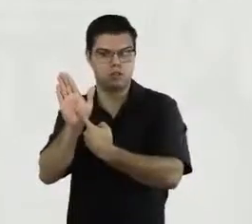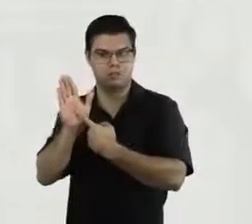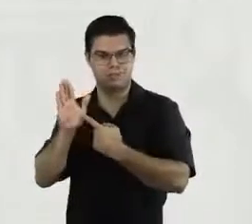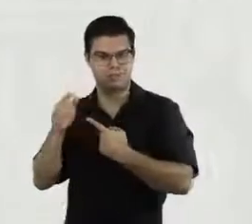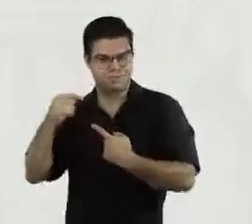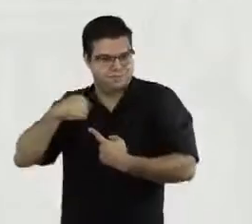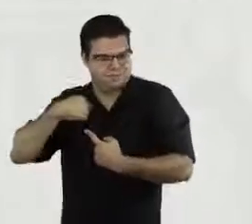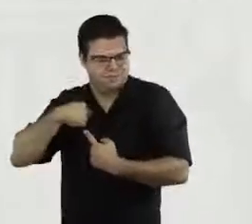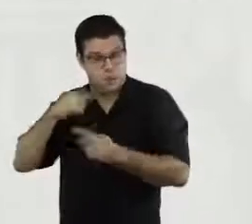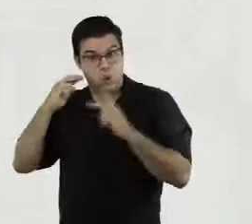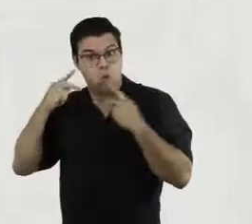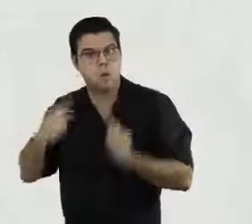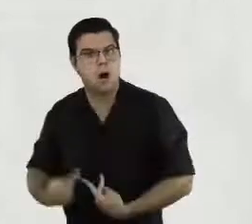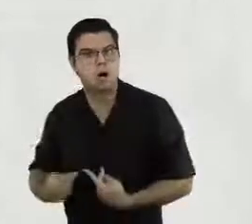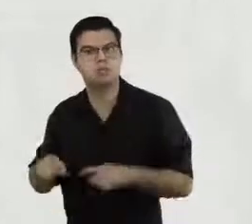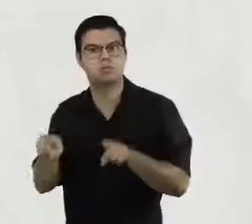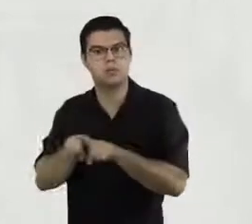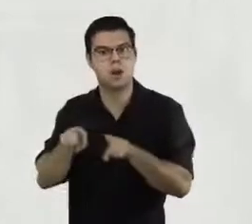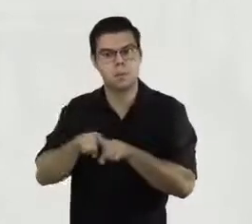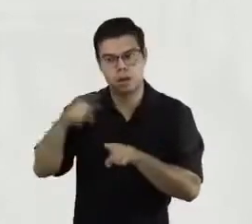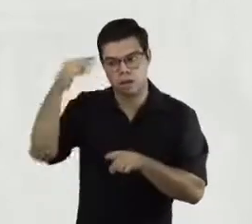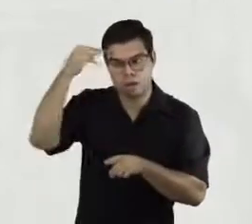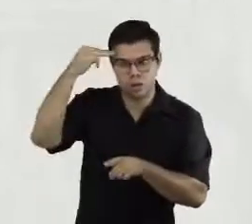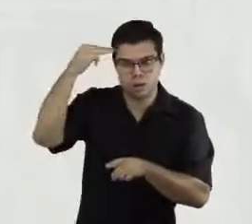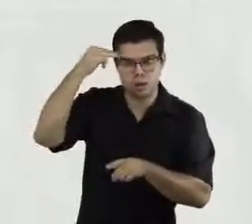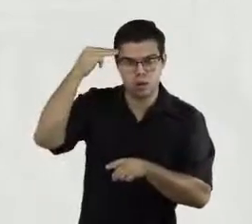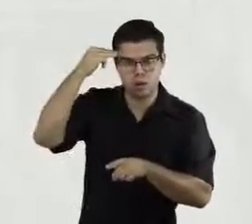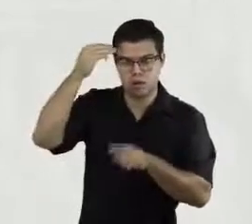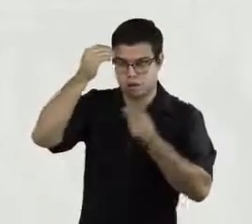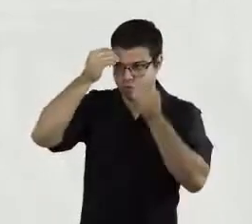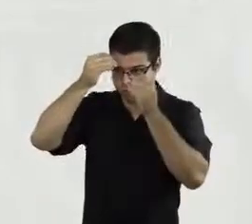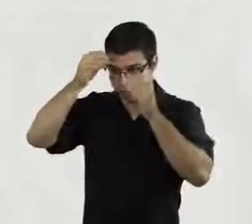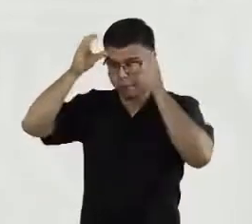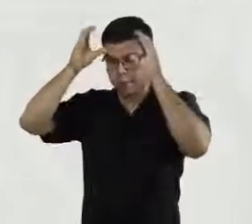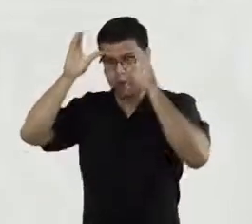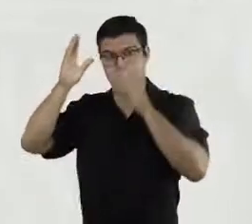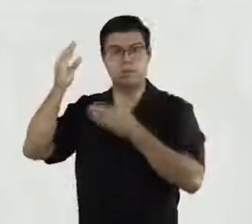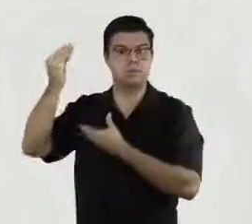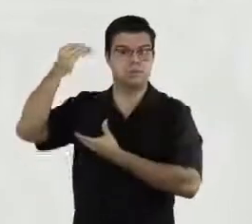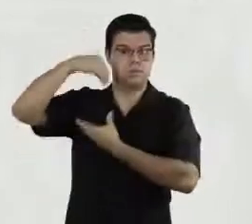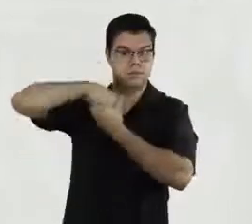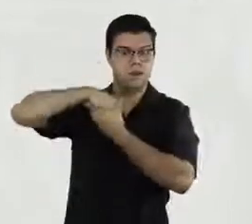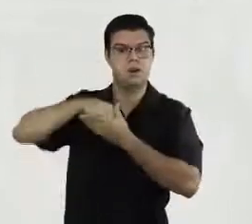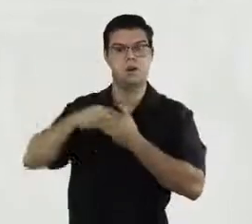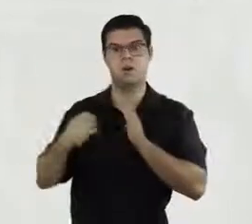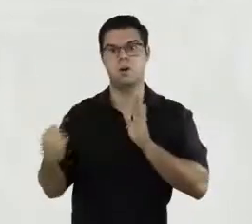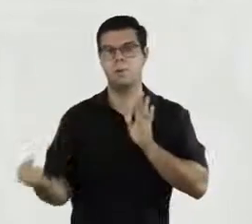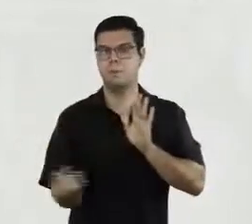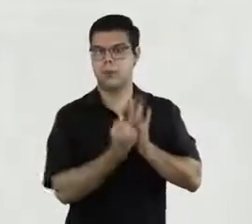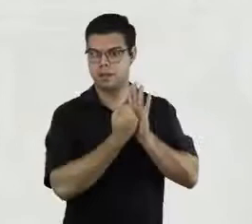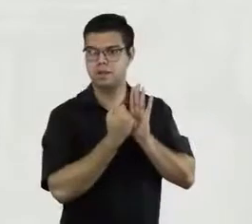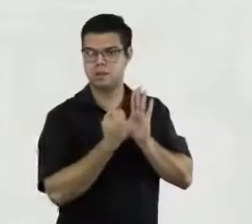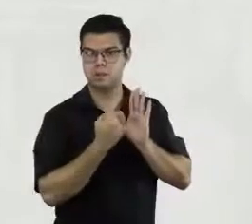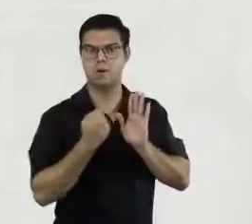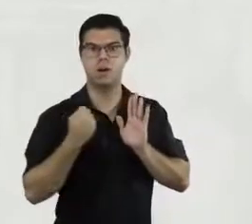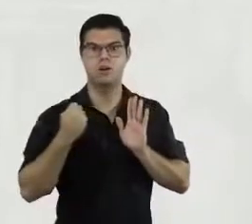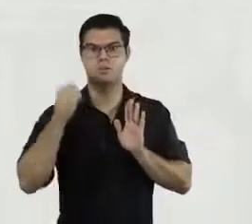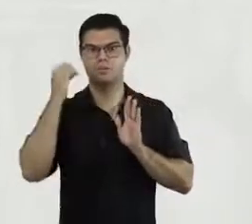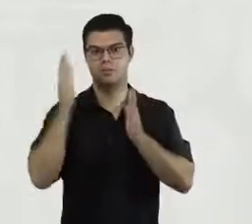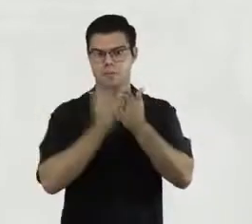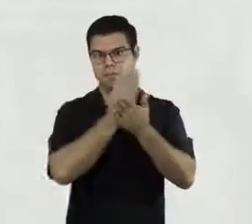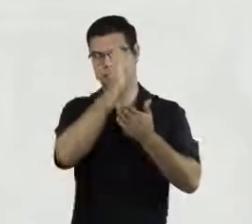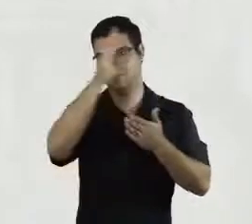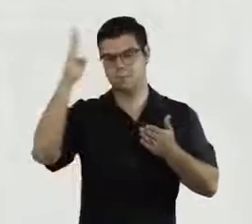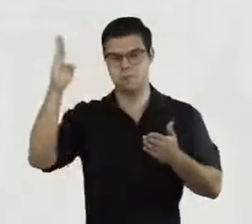e a importância de iluminar sua memória, registrada em seu patrimônio bibliográfico universal. Na